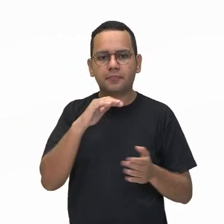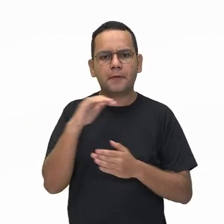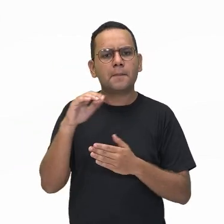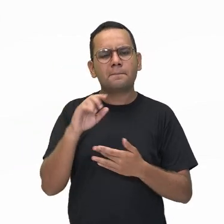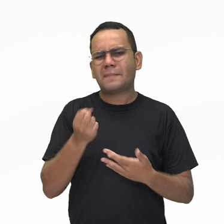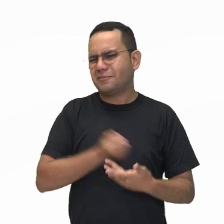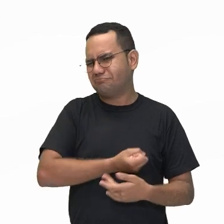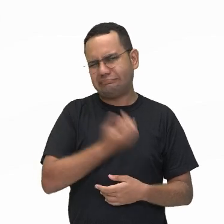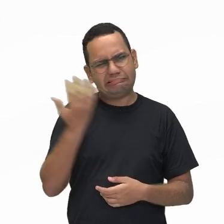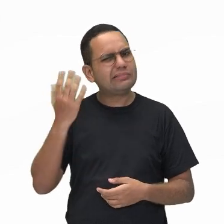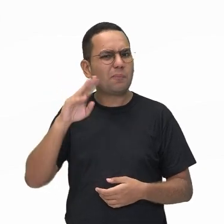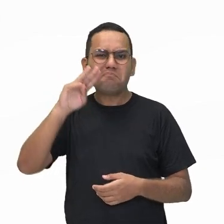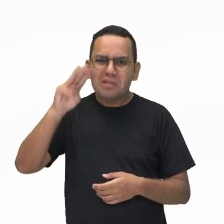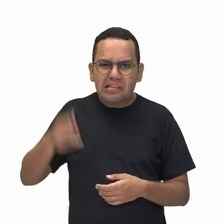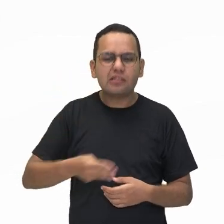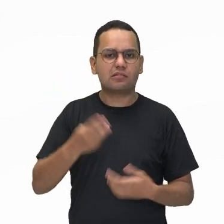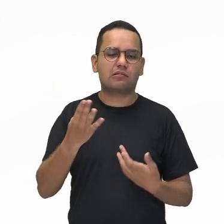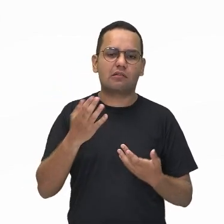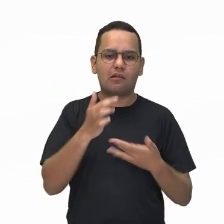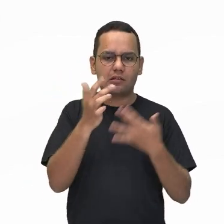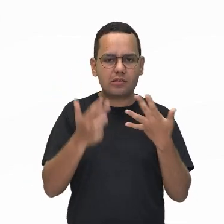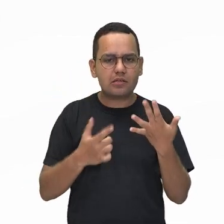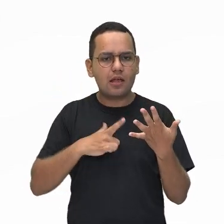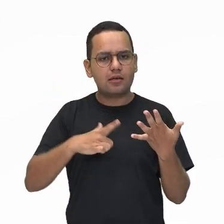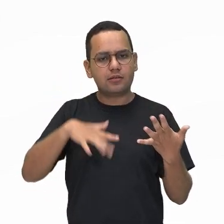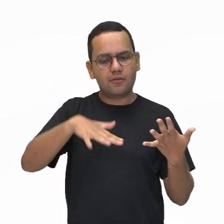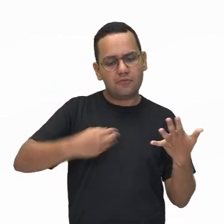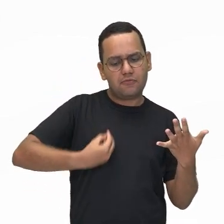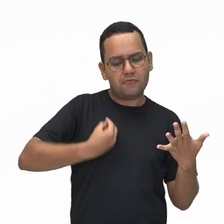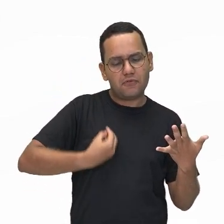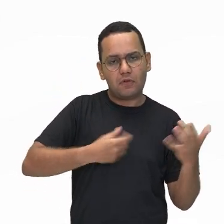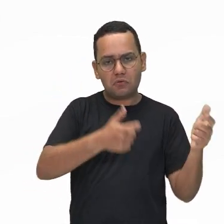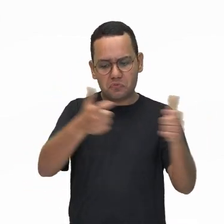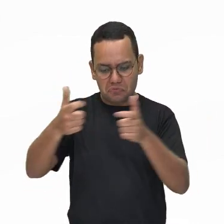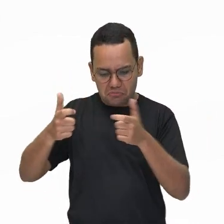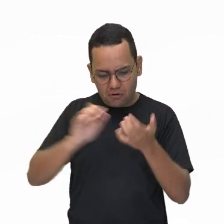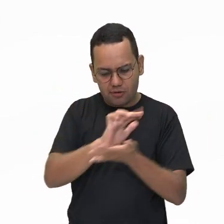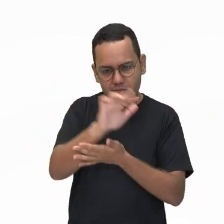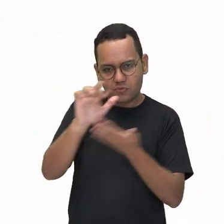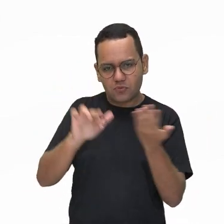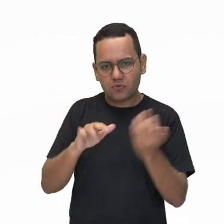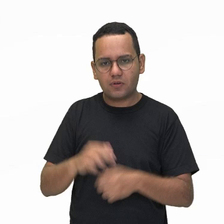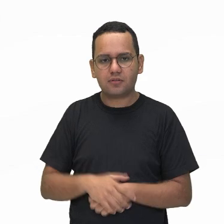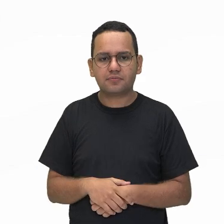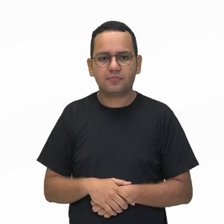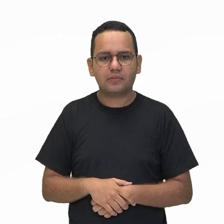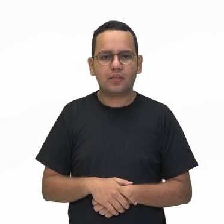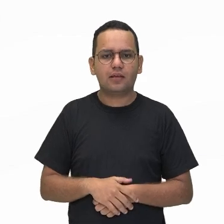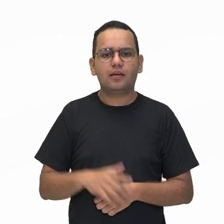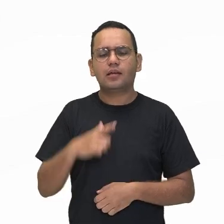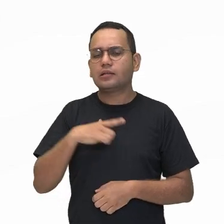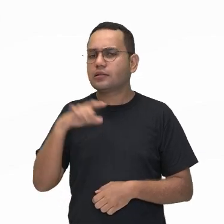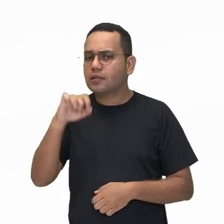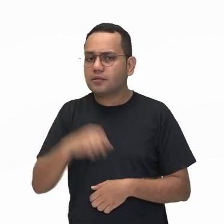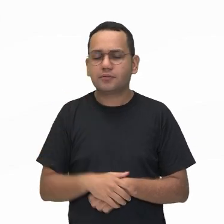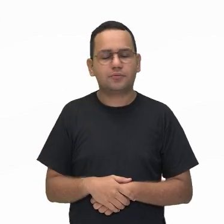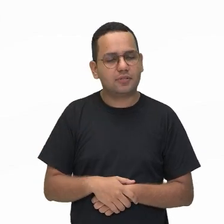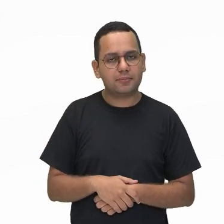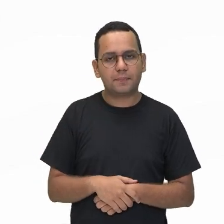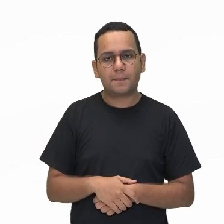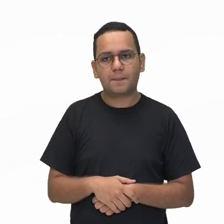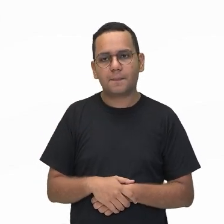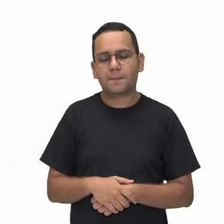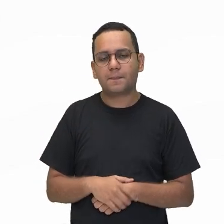seres vivendo nos mais variados ambientes da hidrosfera, da litosfera, da atmosfera.